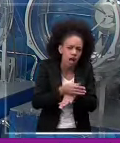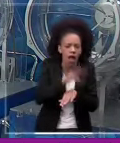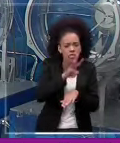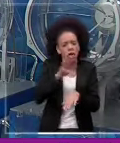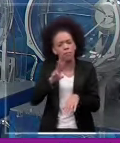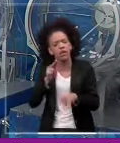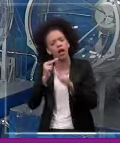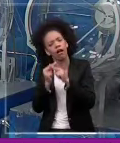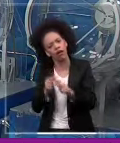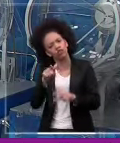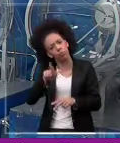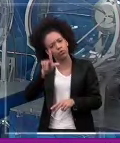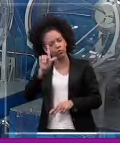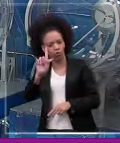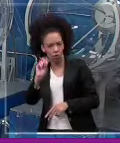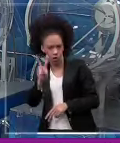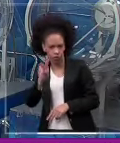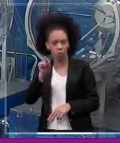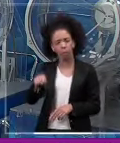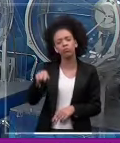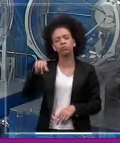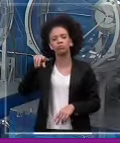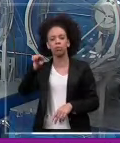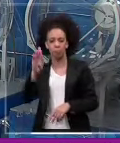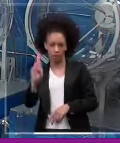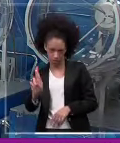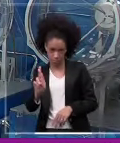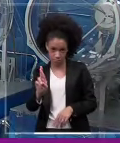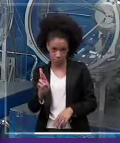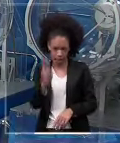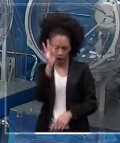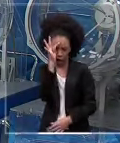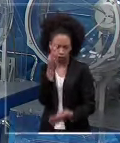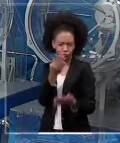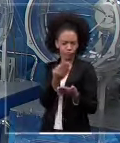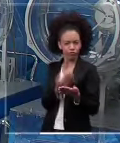loterias.caixa.gov.br. Acredite, aposte e boa sorte!